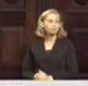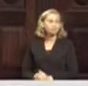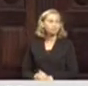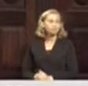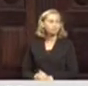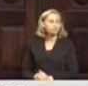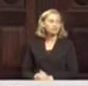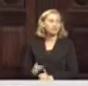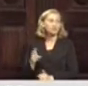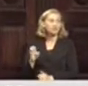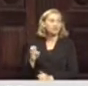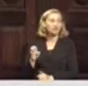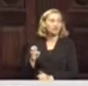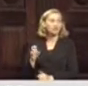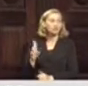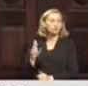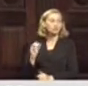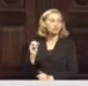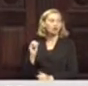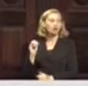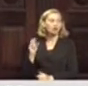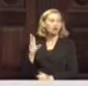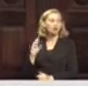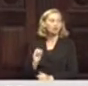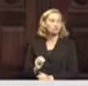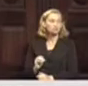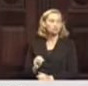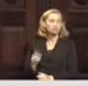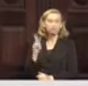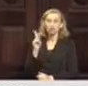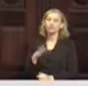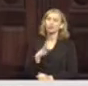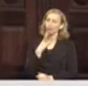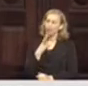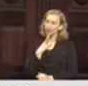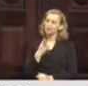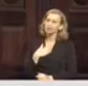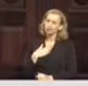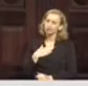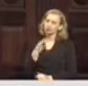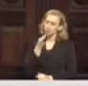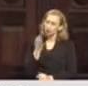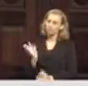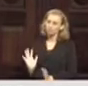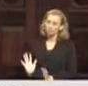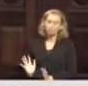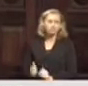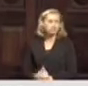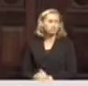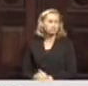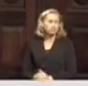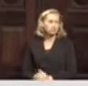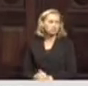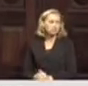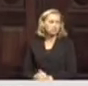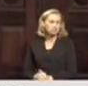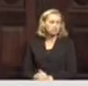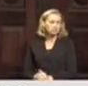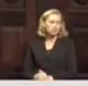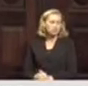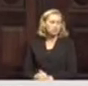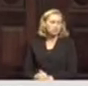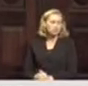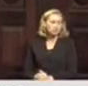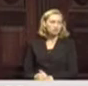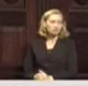Paz conhece a minha posição. E essa posição não tem nada de rancorosa, não tem